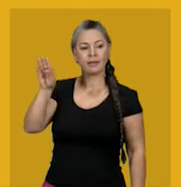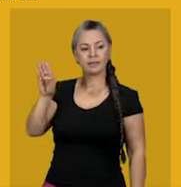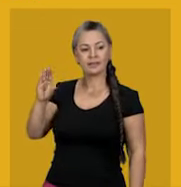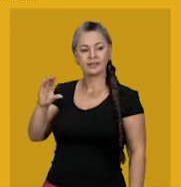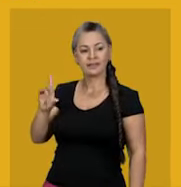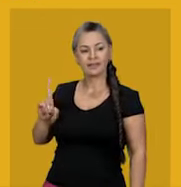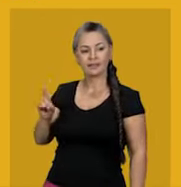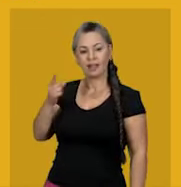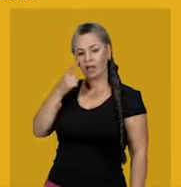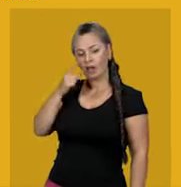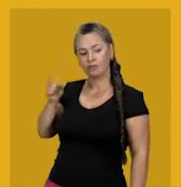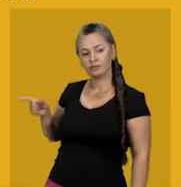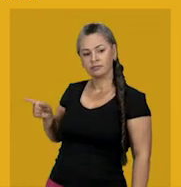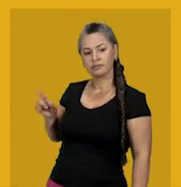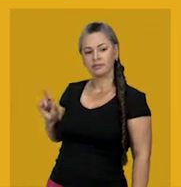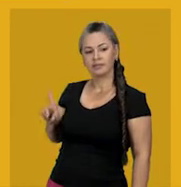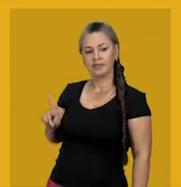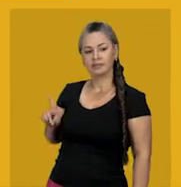encéfalo.